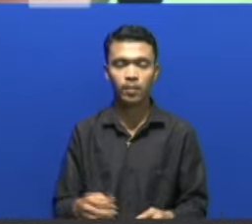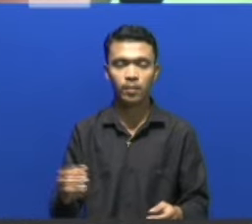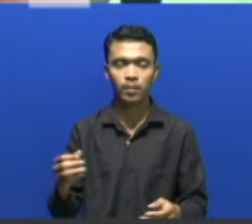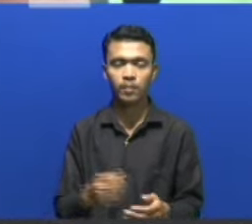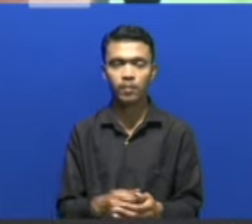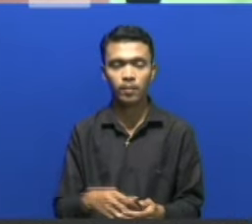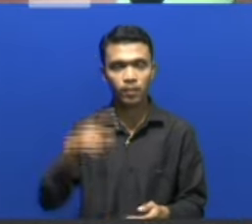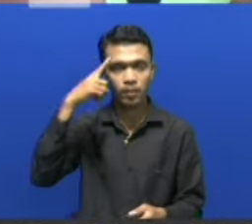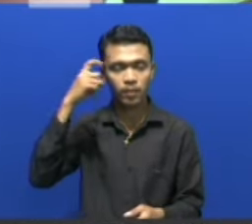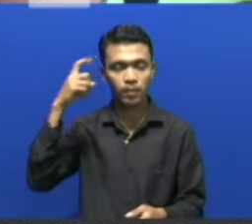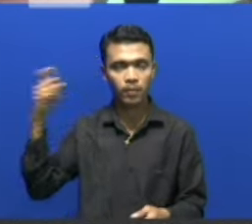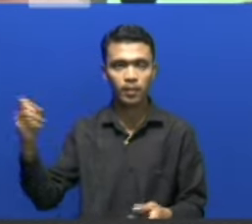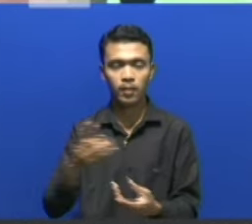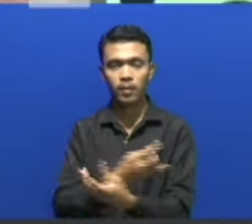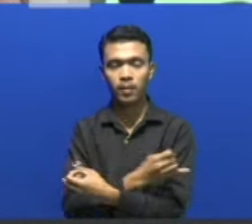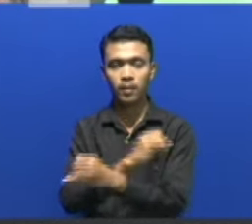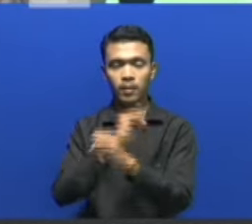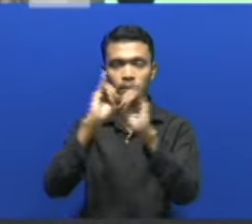rasika ne primeiro segundo